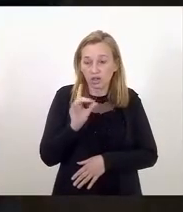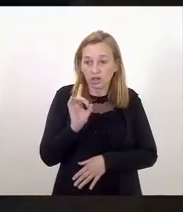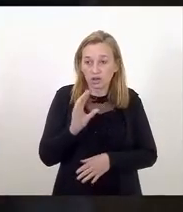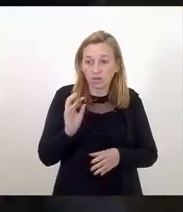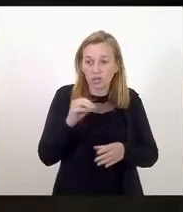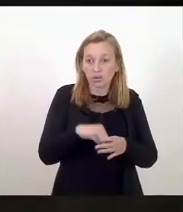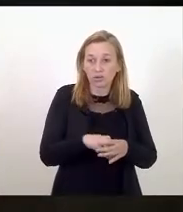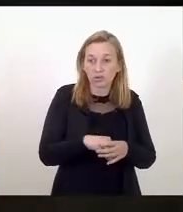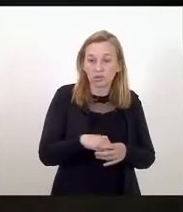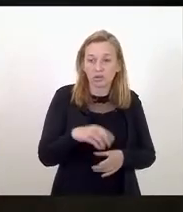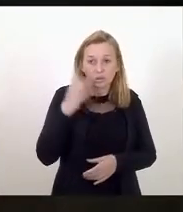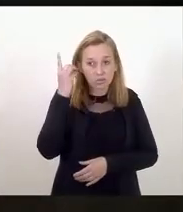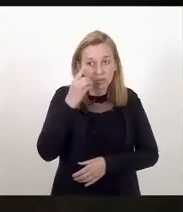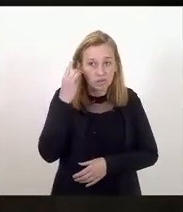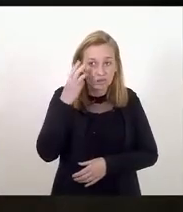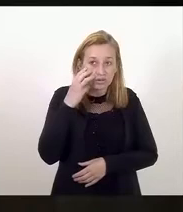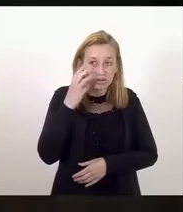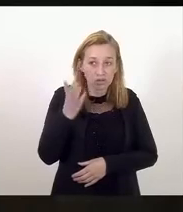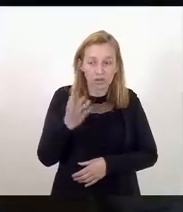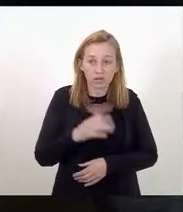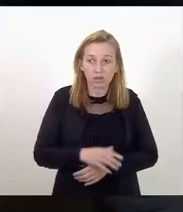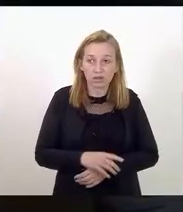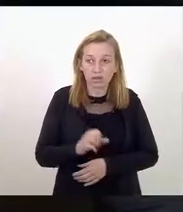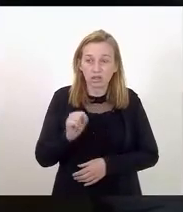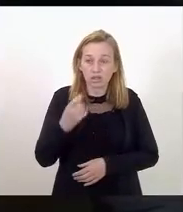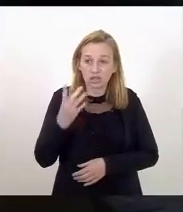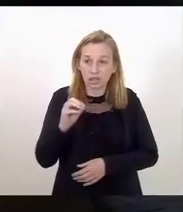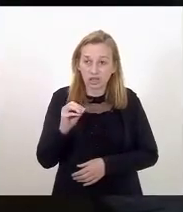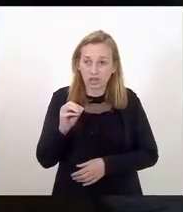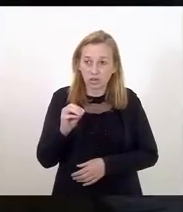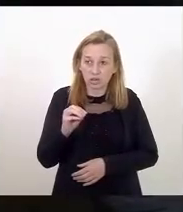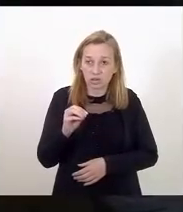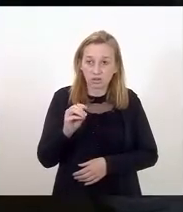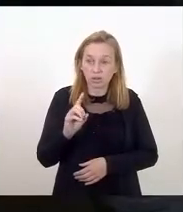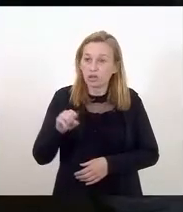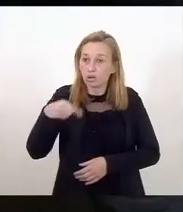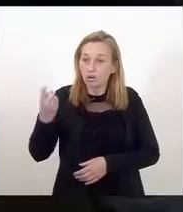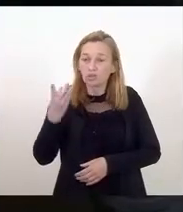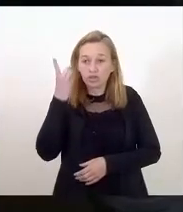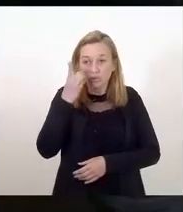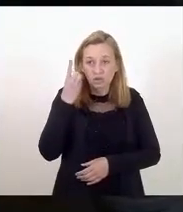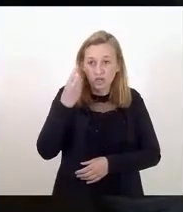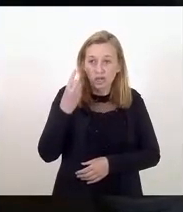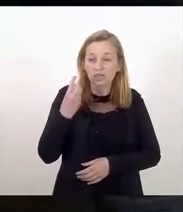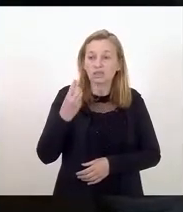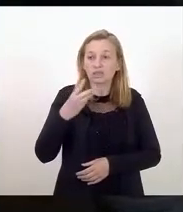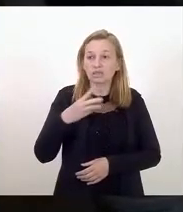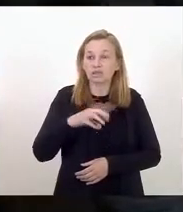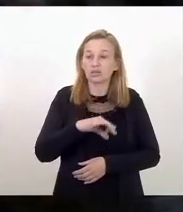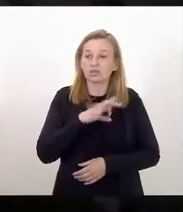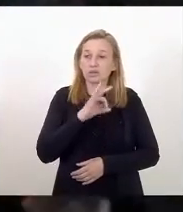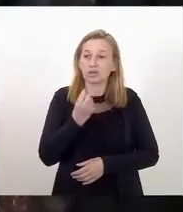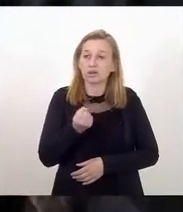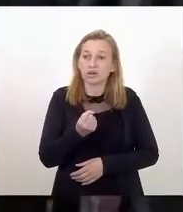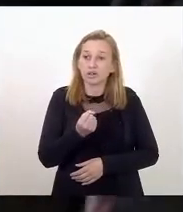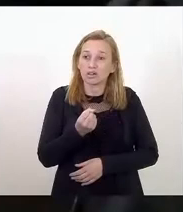da Franciane Mota. Sérgio Fernandes. E demais deputados também. Deputada enfermeira Regiane.